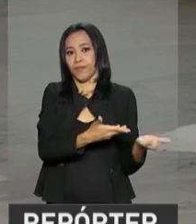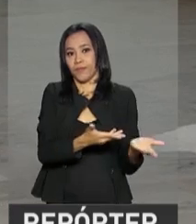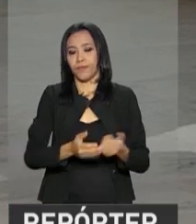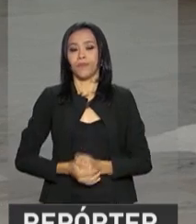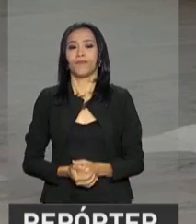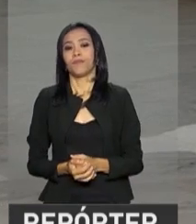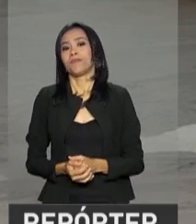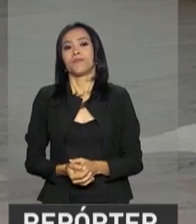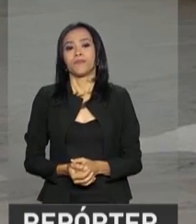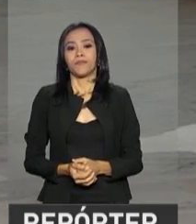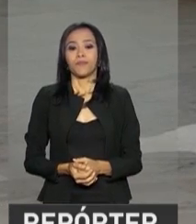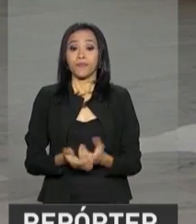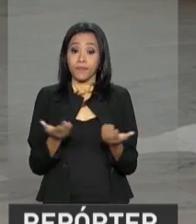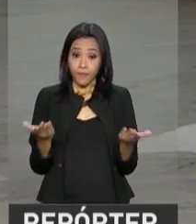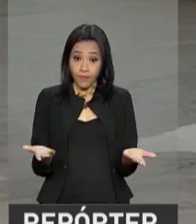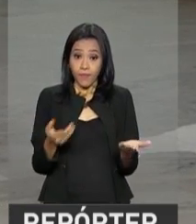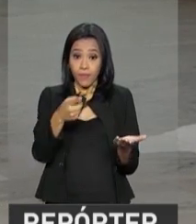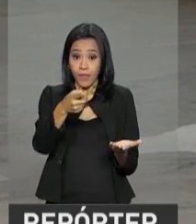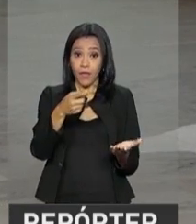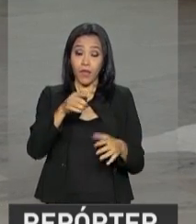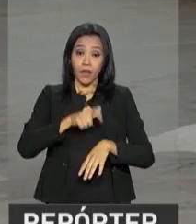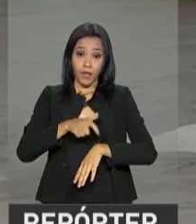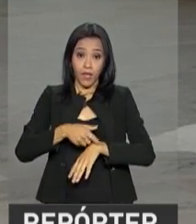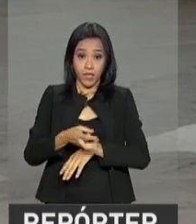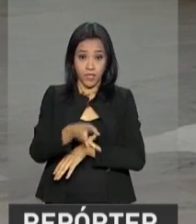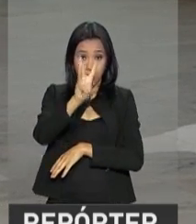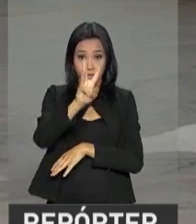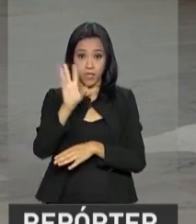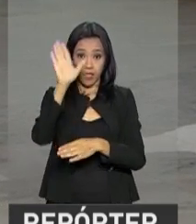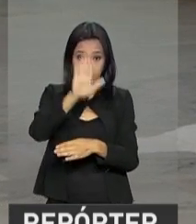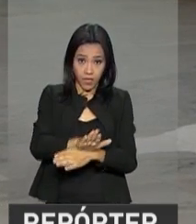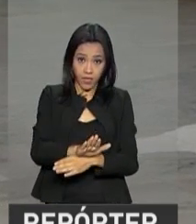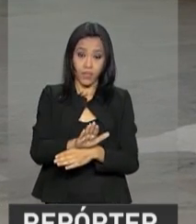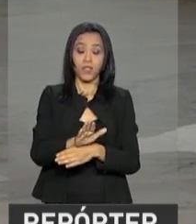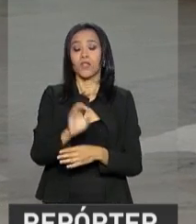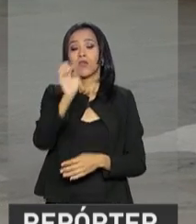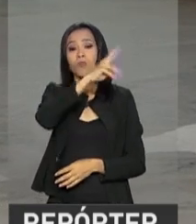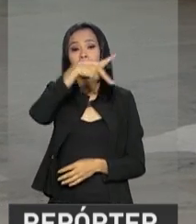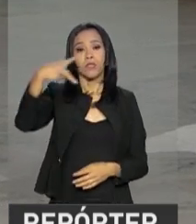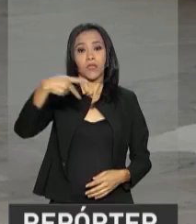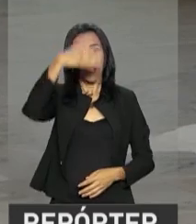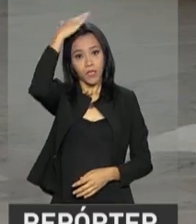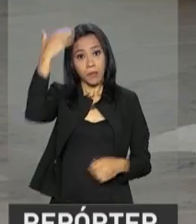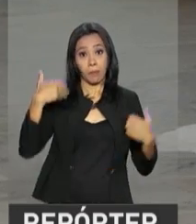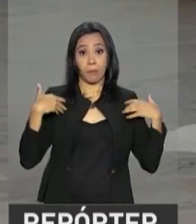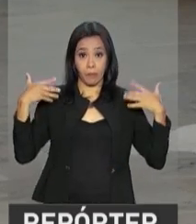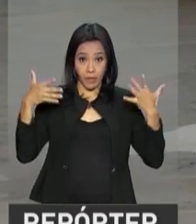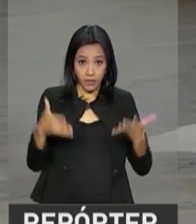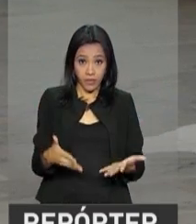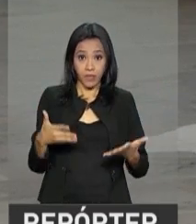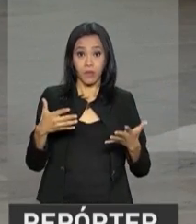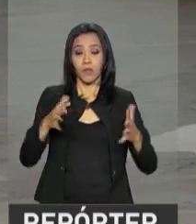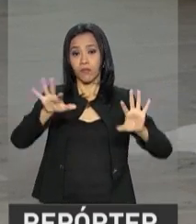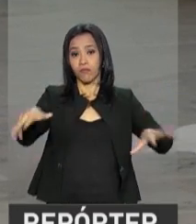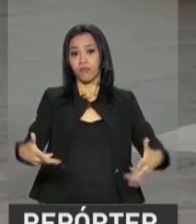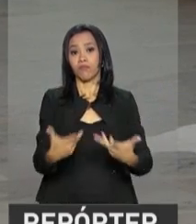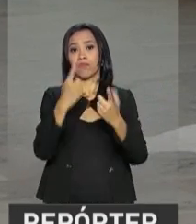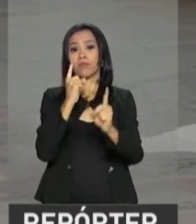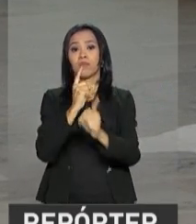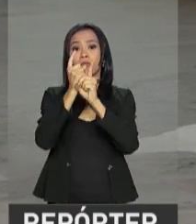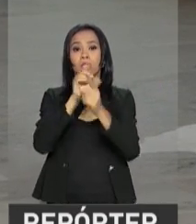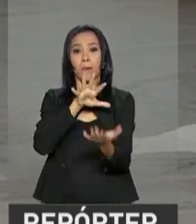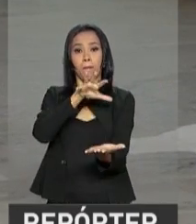país bem Taíssa e às 15 horas o presidente Michel Temer participa da cerimônia de posse da do